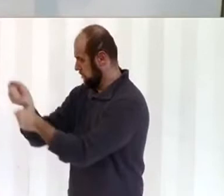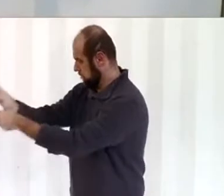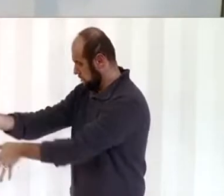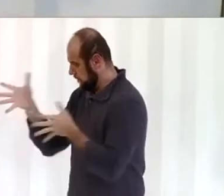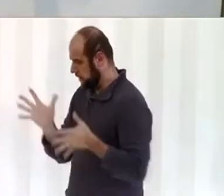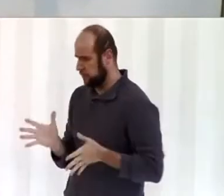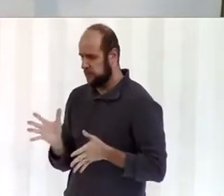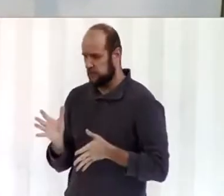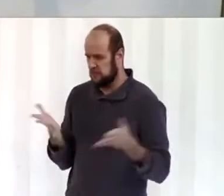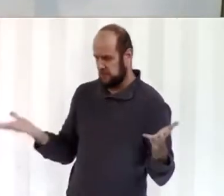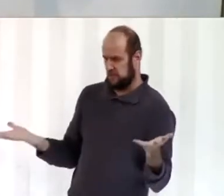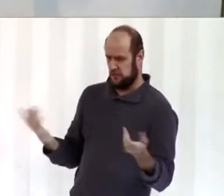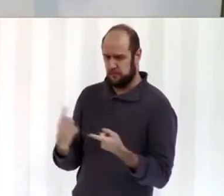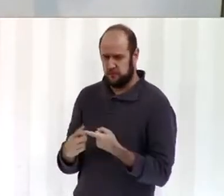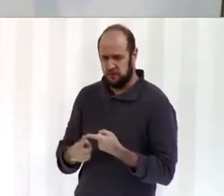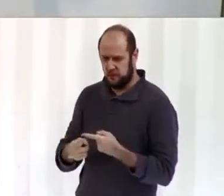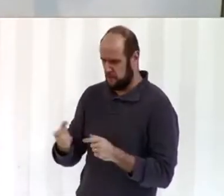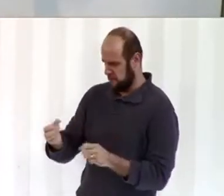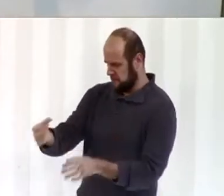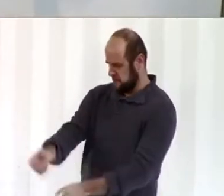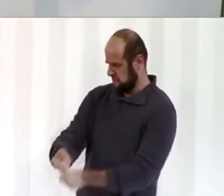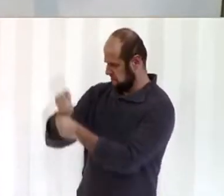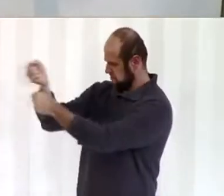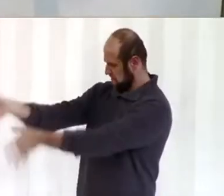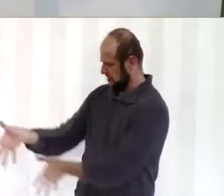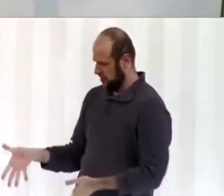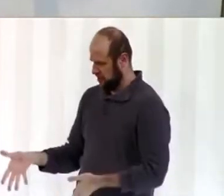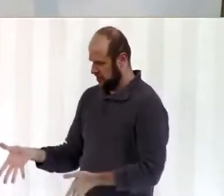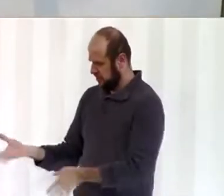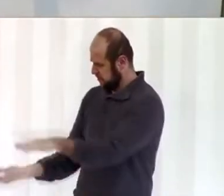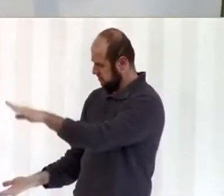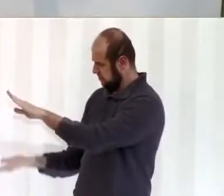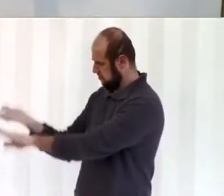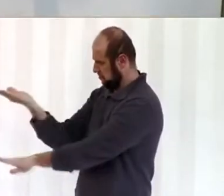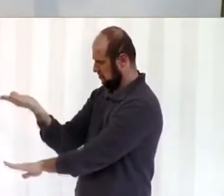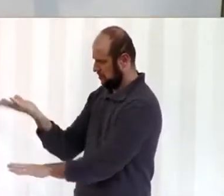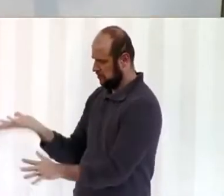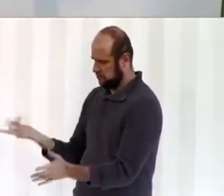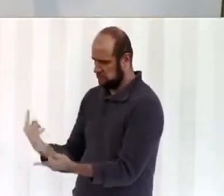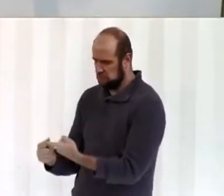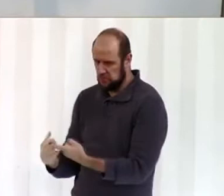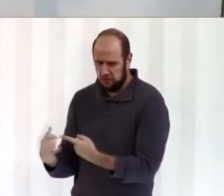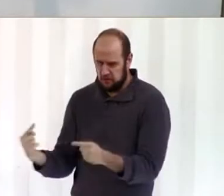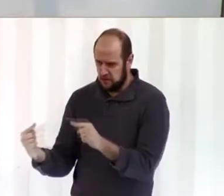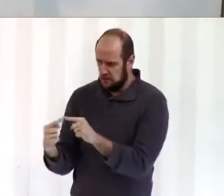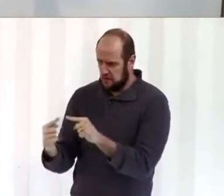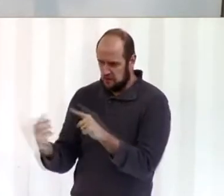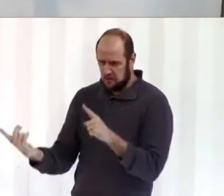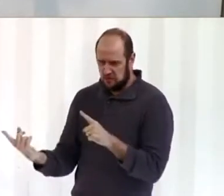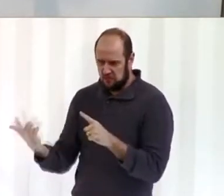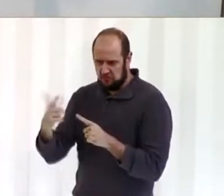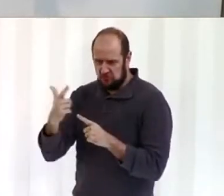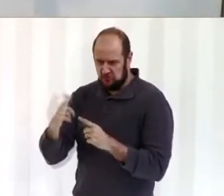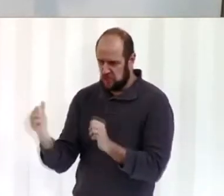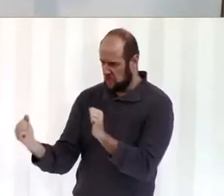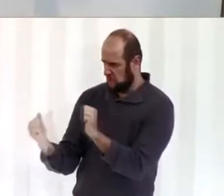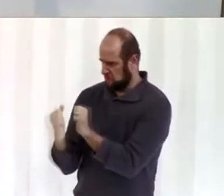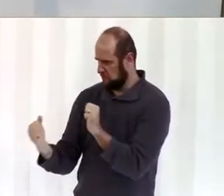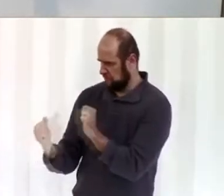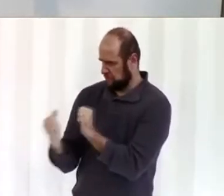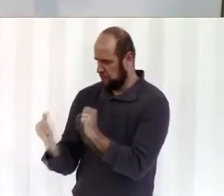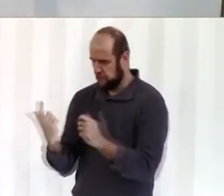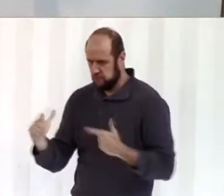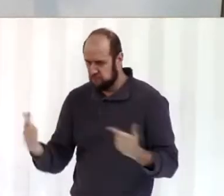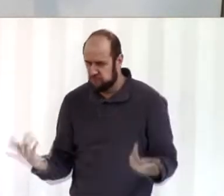ver, uma vara, para poder trazer um machado de volta? Não há magnetismo envolvido, não há